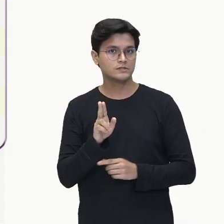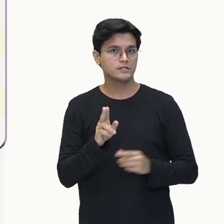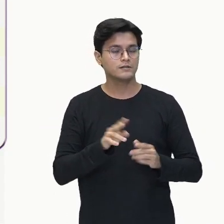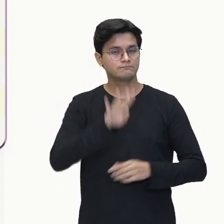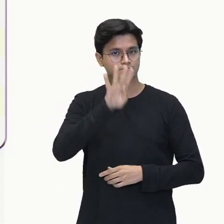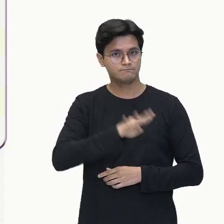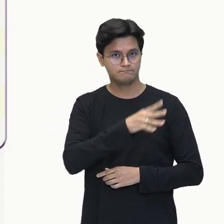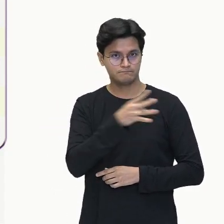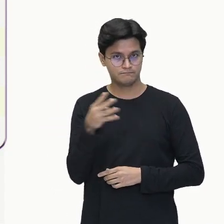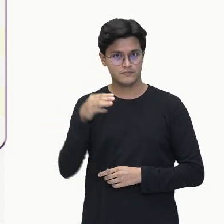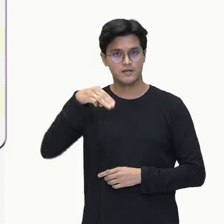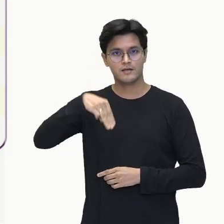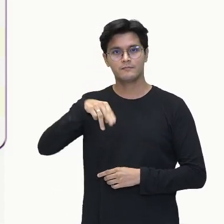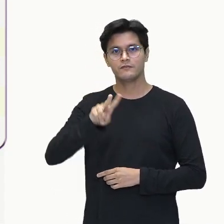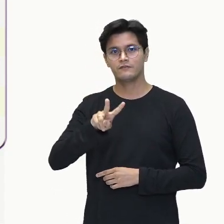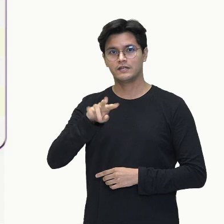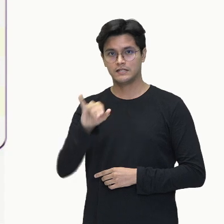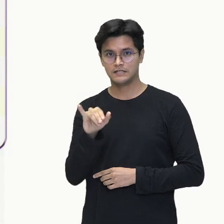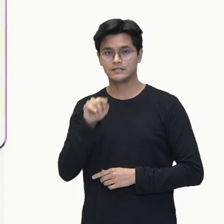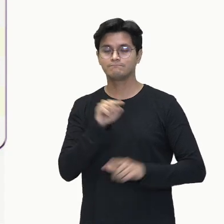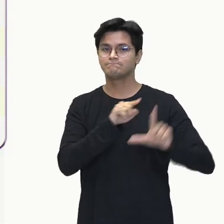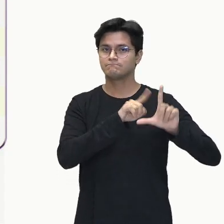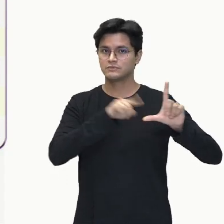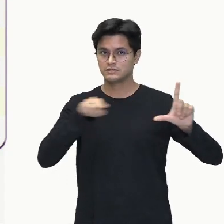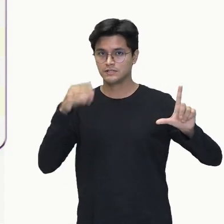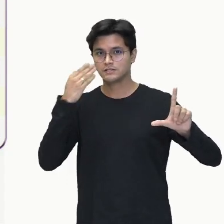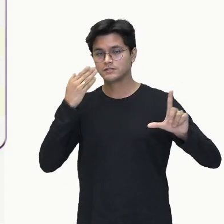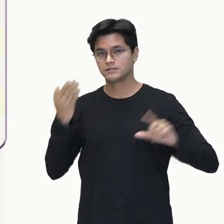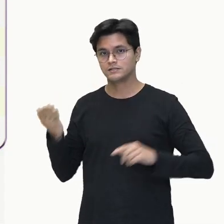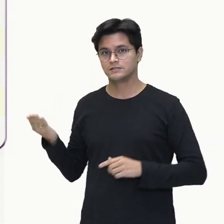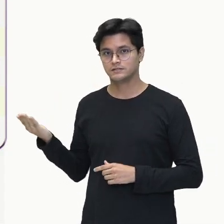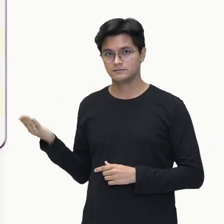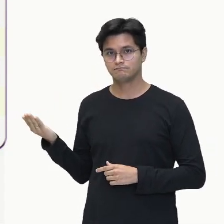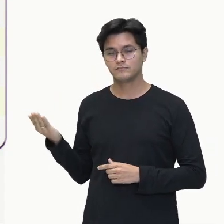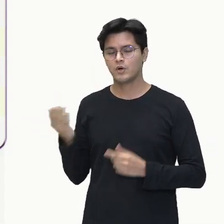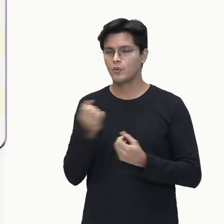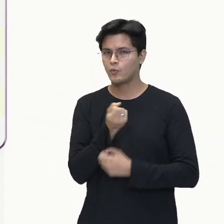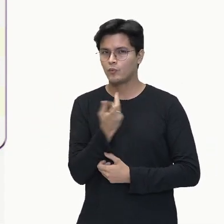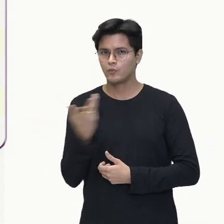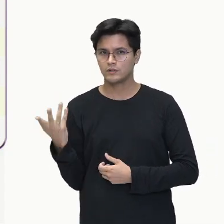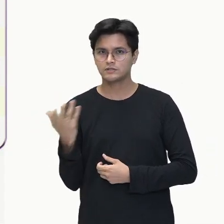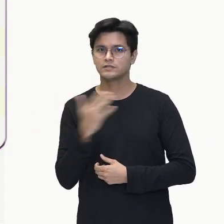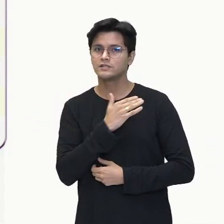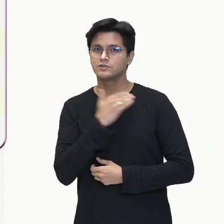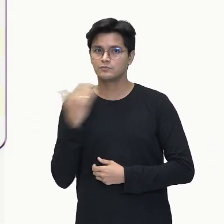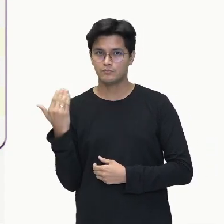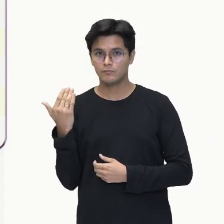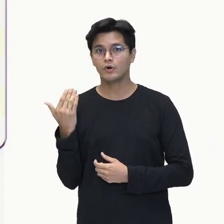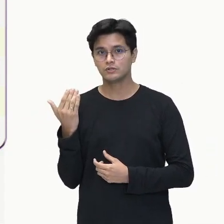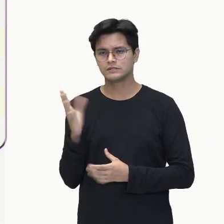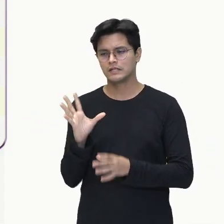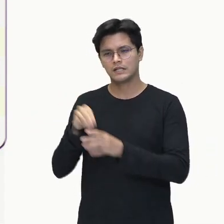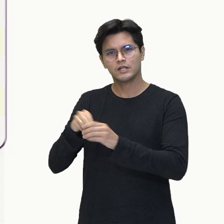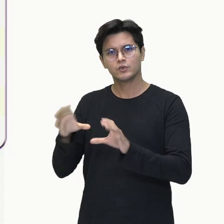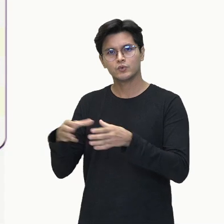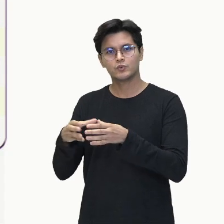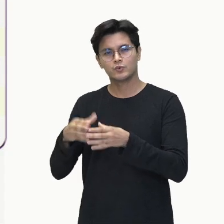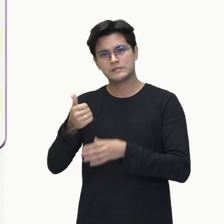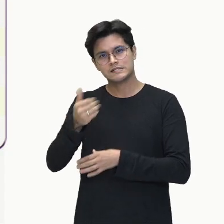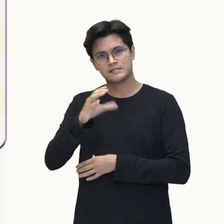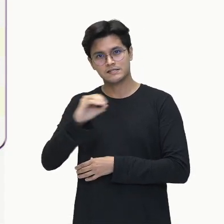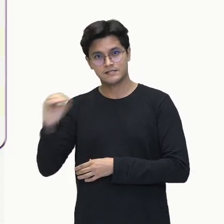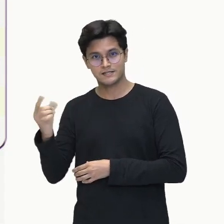MVI, que é o número de mortes violentas intencionais a cada 100 mil habitantes de uma cidade, tá